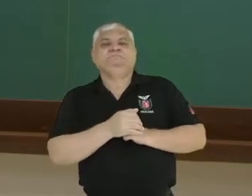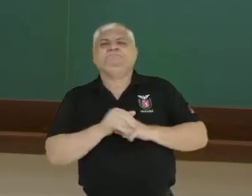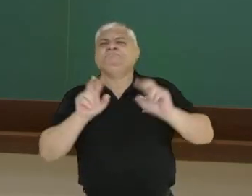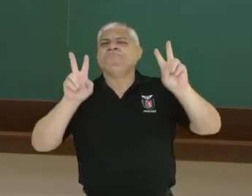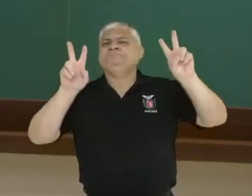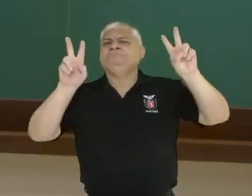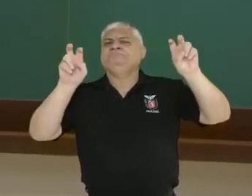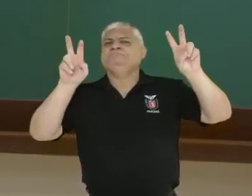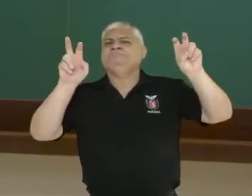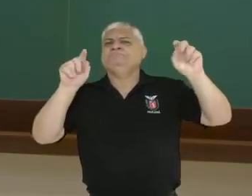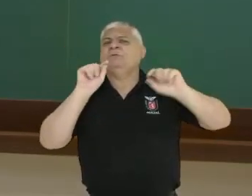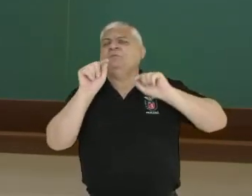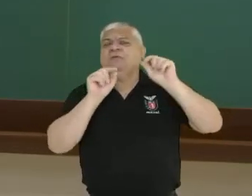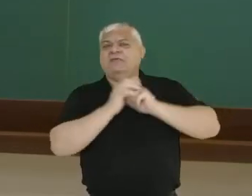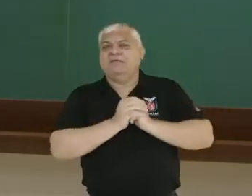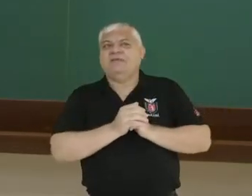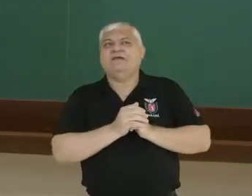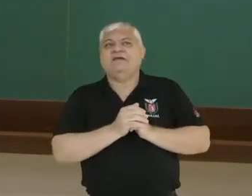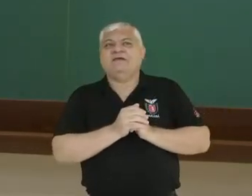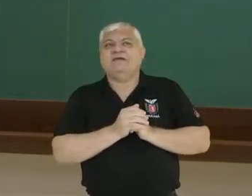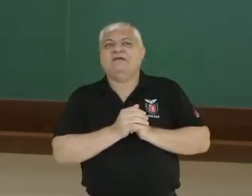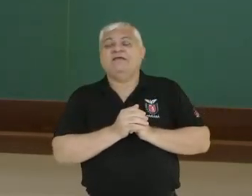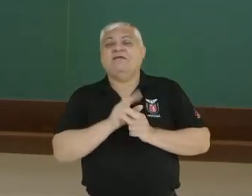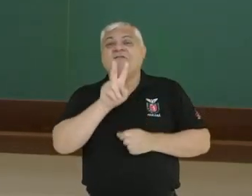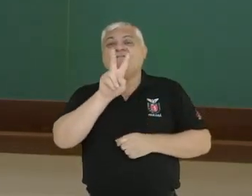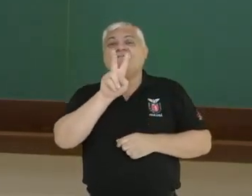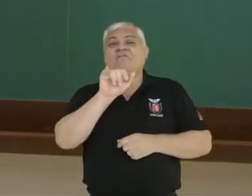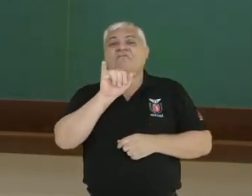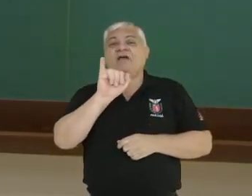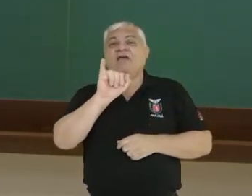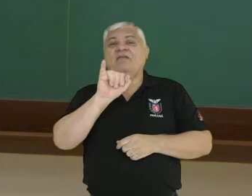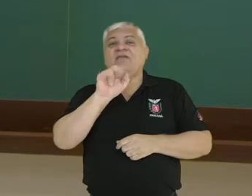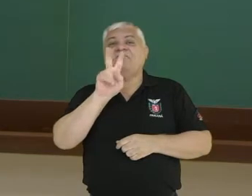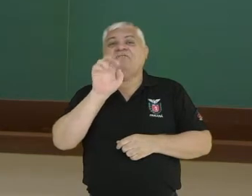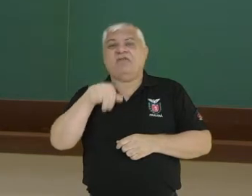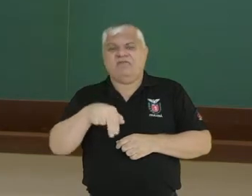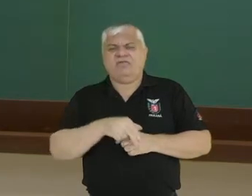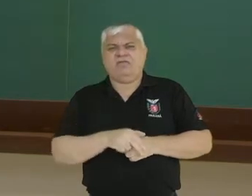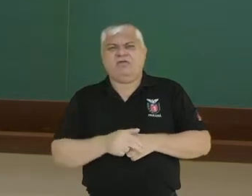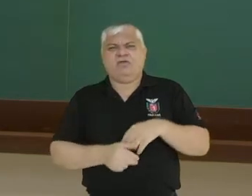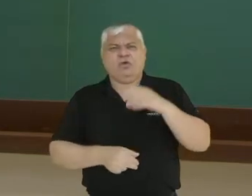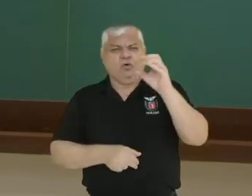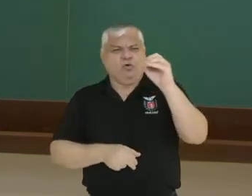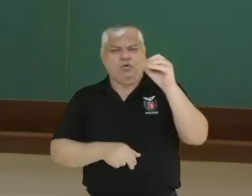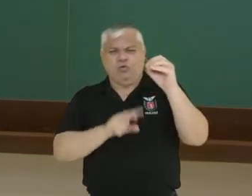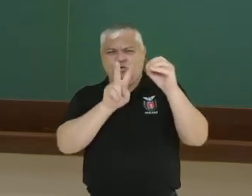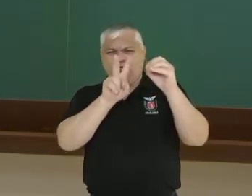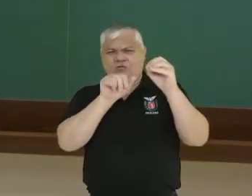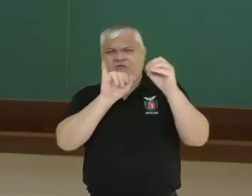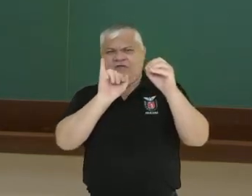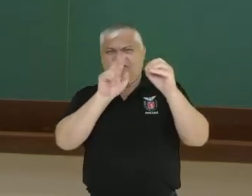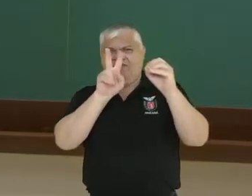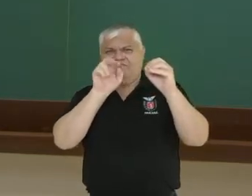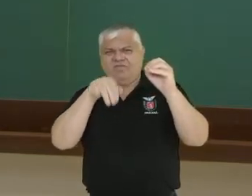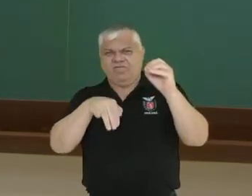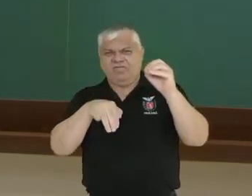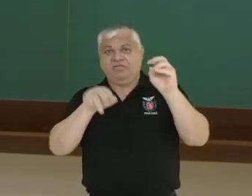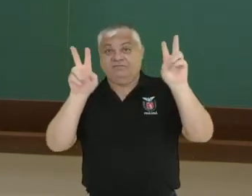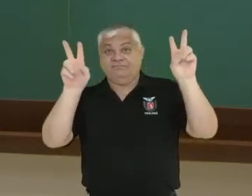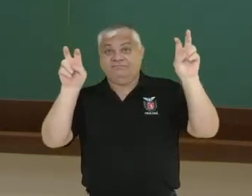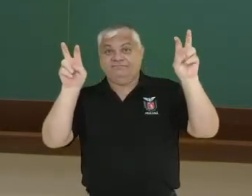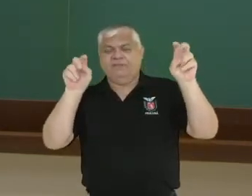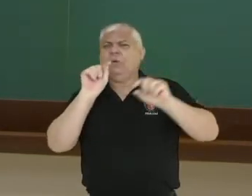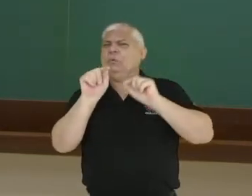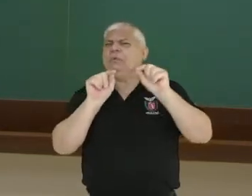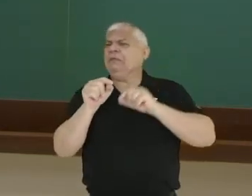título do causo que vamos ler é Vai e Vem. O Vai e Vem. O que será que é Vai e Vem? Né? Sobre o que será